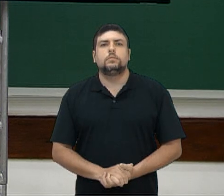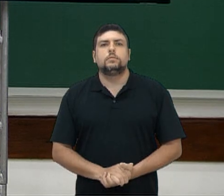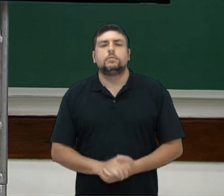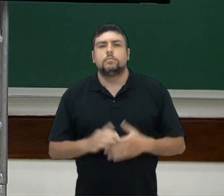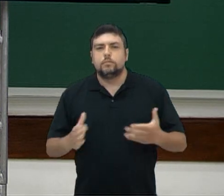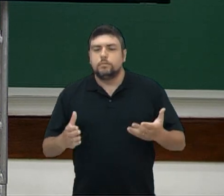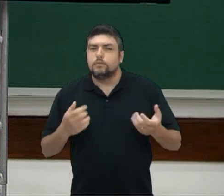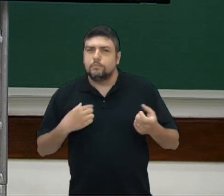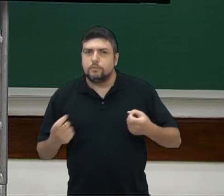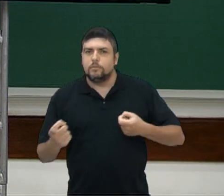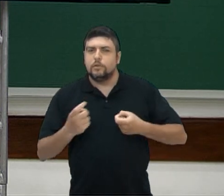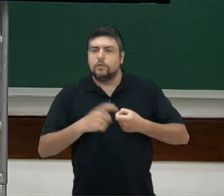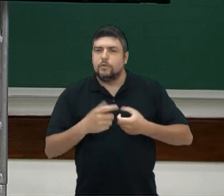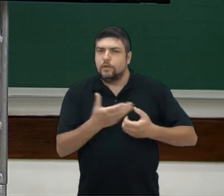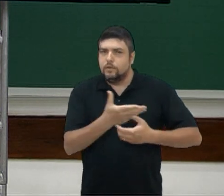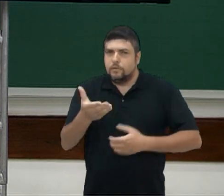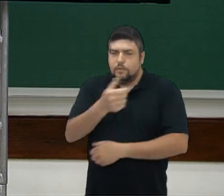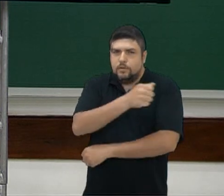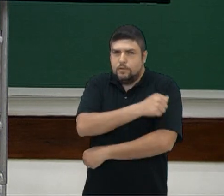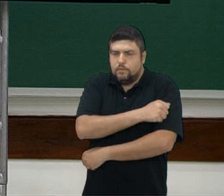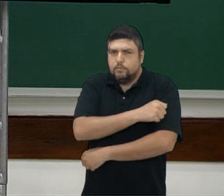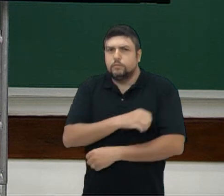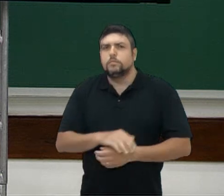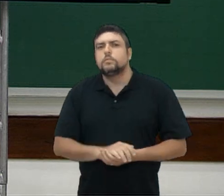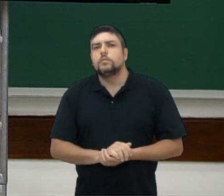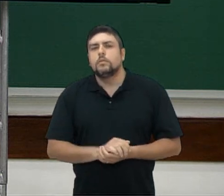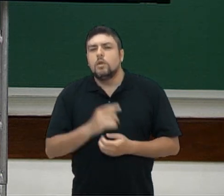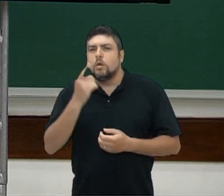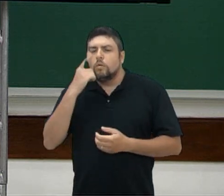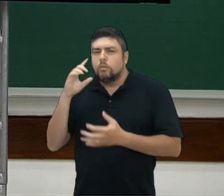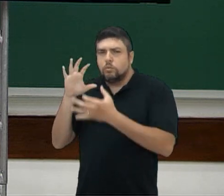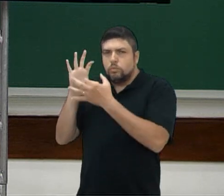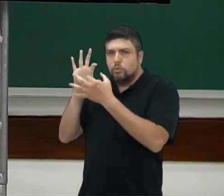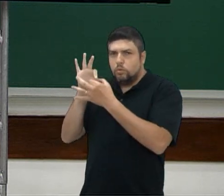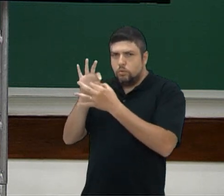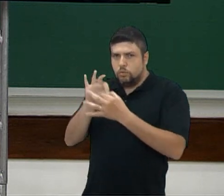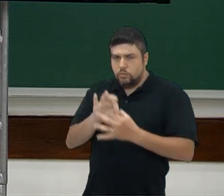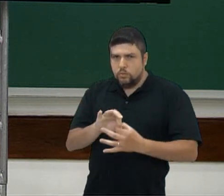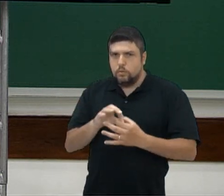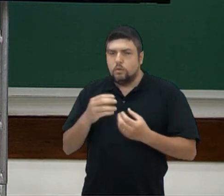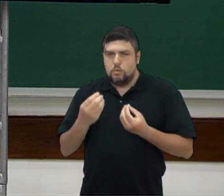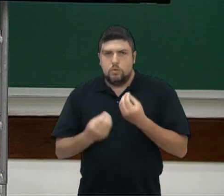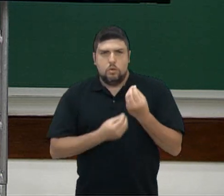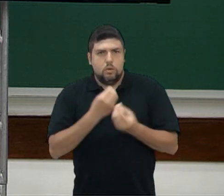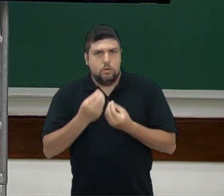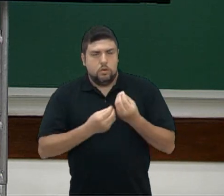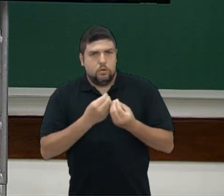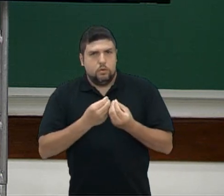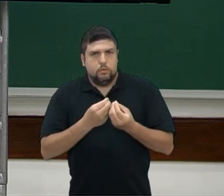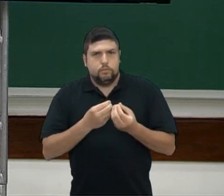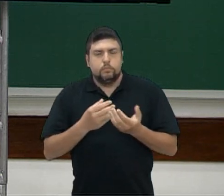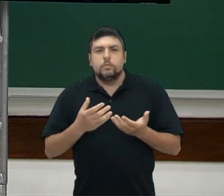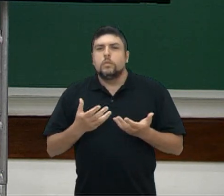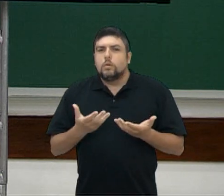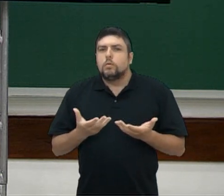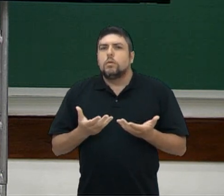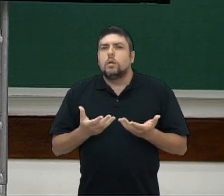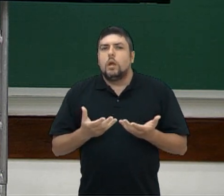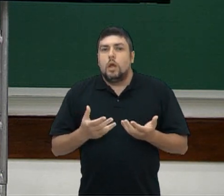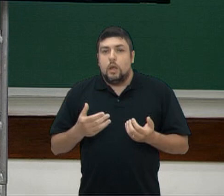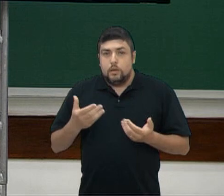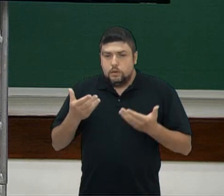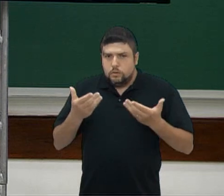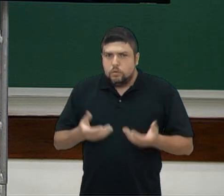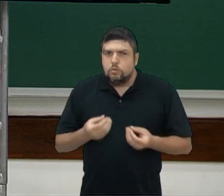Bom, vamos lá então, prezados estudantes. Analisando aqui o contexto que temos aqui, então estamos trabalhando com toda a desenvoltura que temos